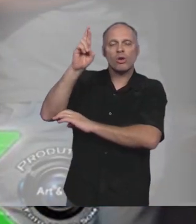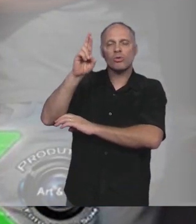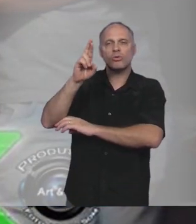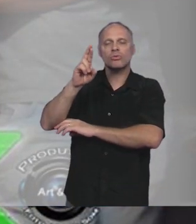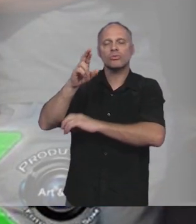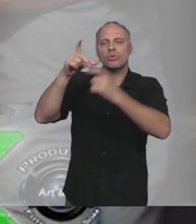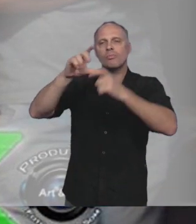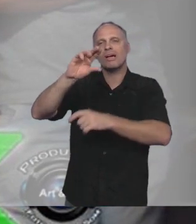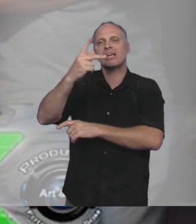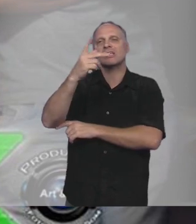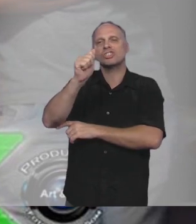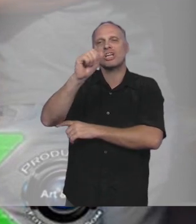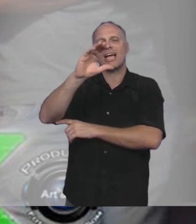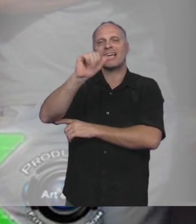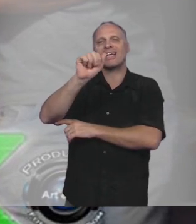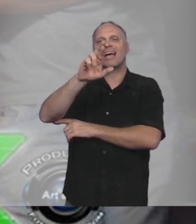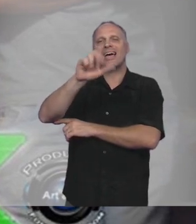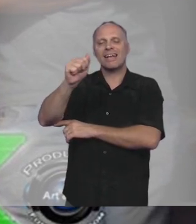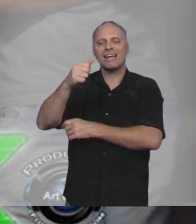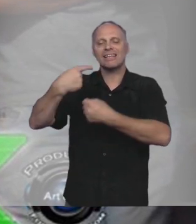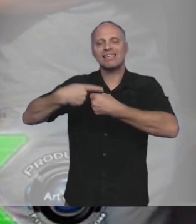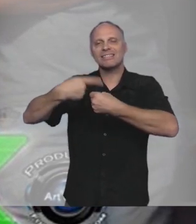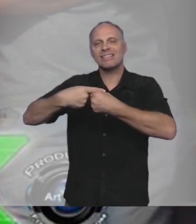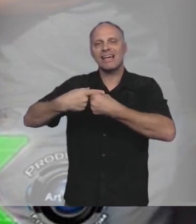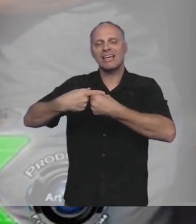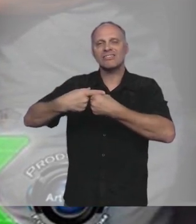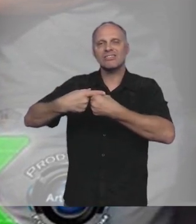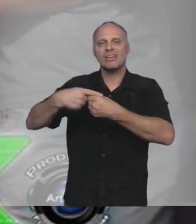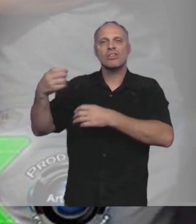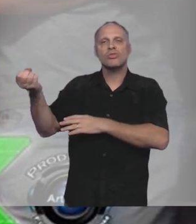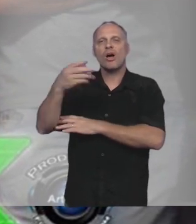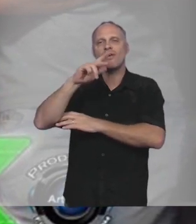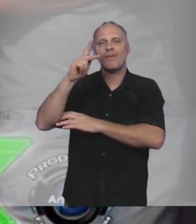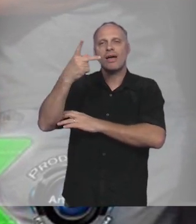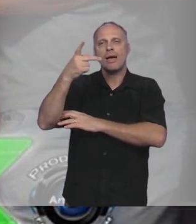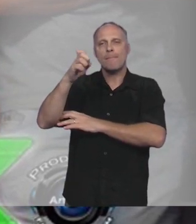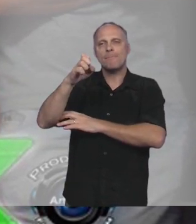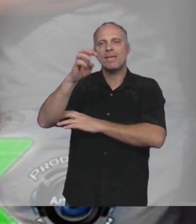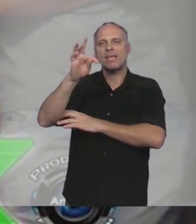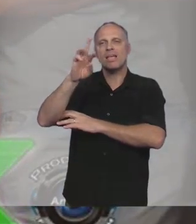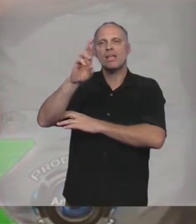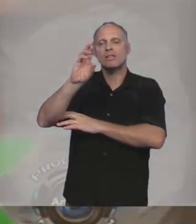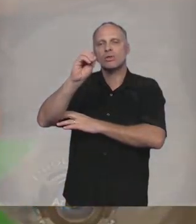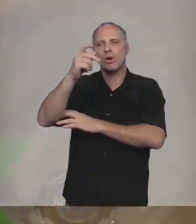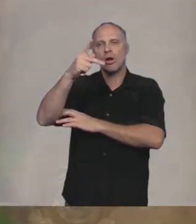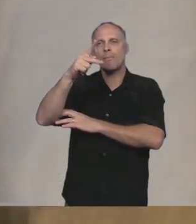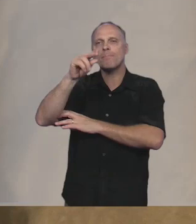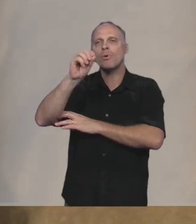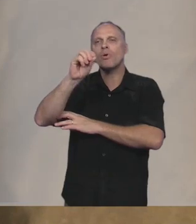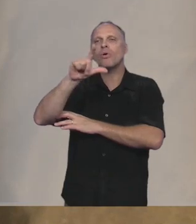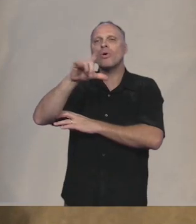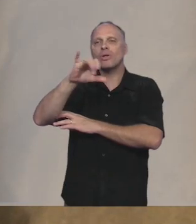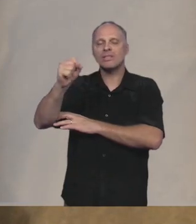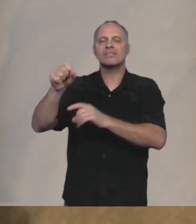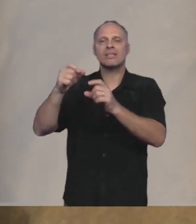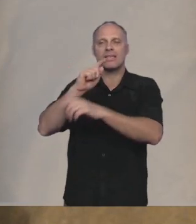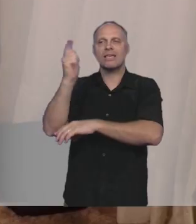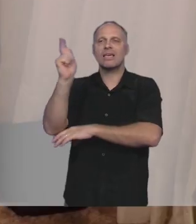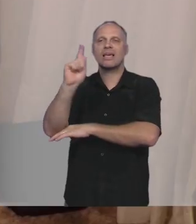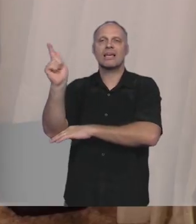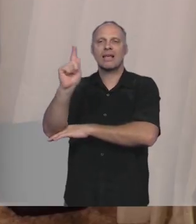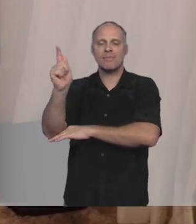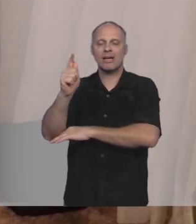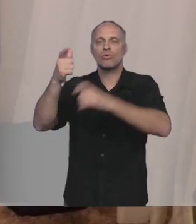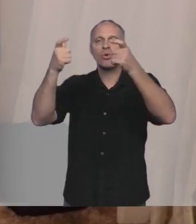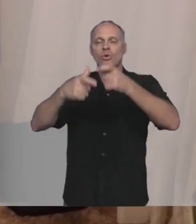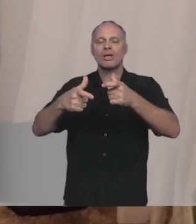Nova Petrópolis e Gramado, num lugar chamado Panelão. É num lugar que concentra ali umas 3 cachoeiras